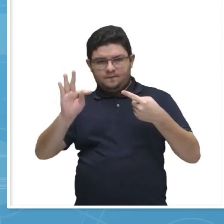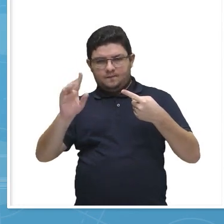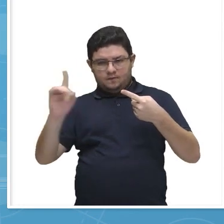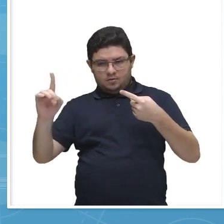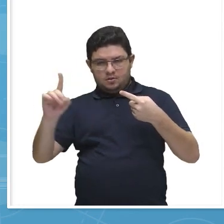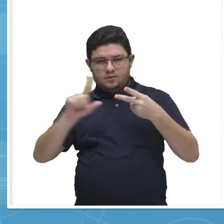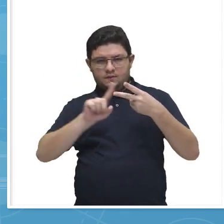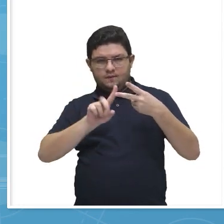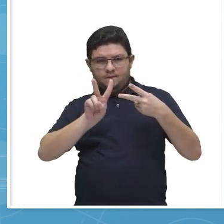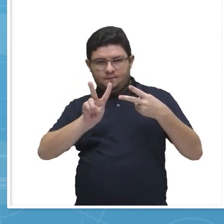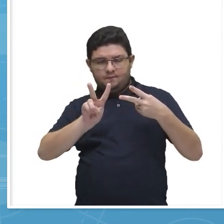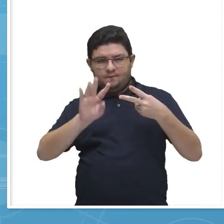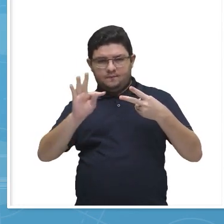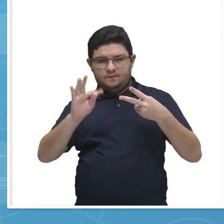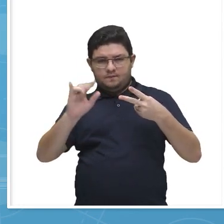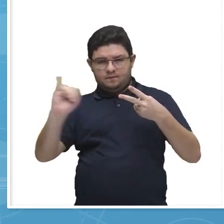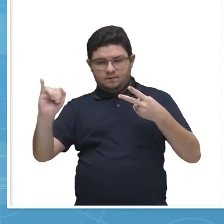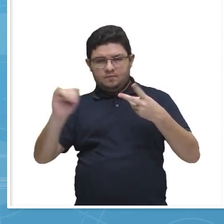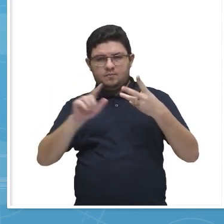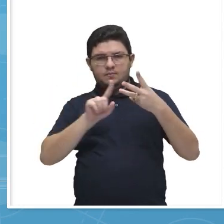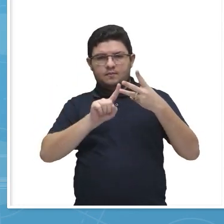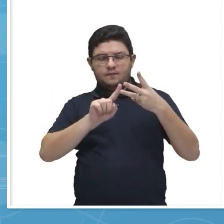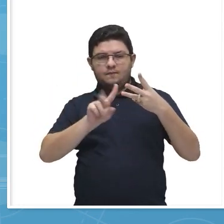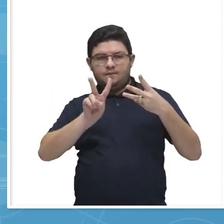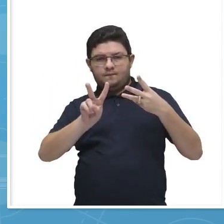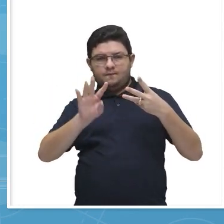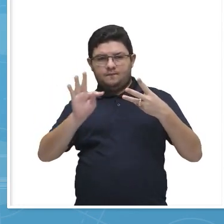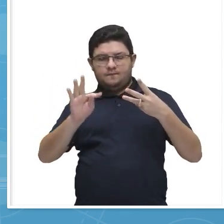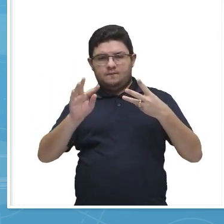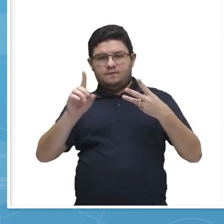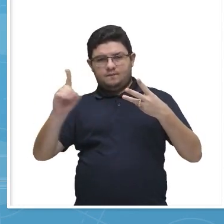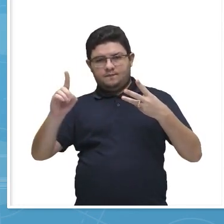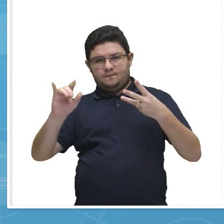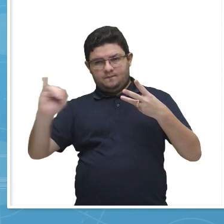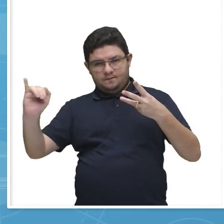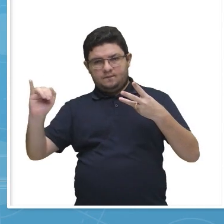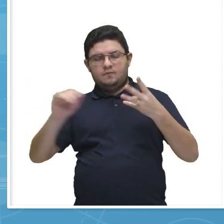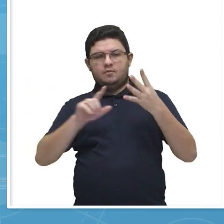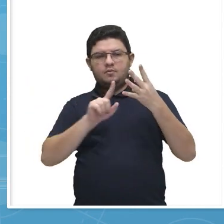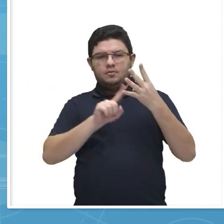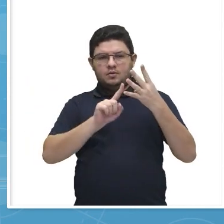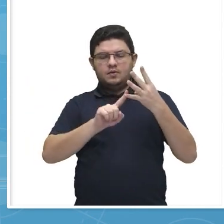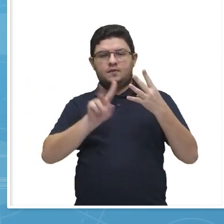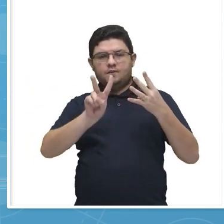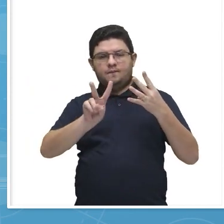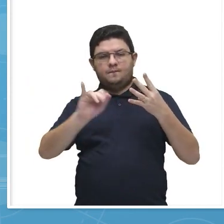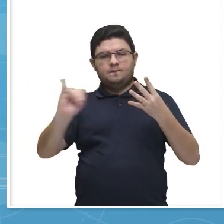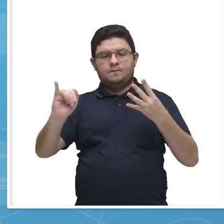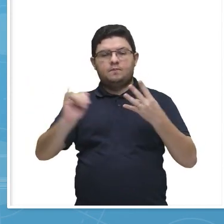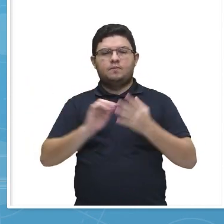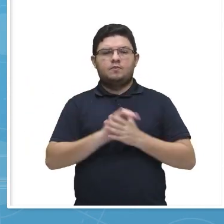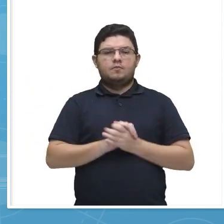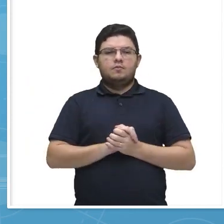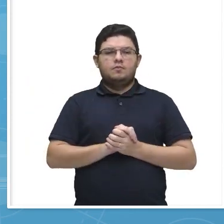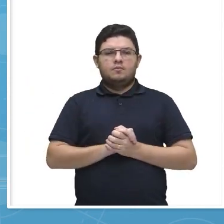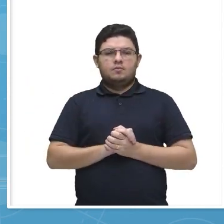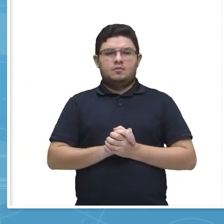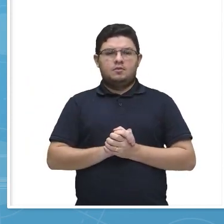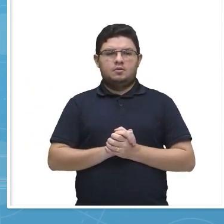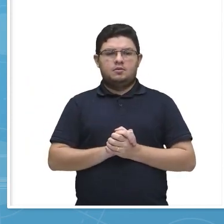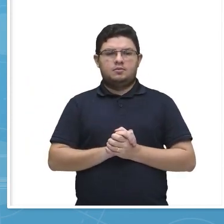transitivo indireto, verbo transitivo direto e indireto e verbo intransitivo. Voltando aqui